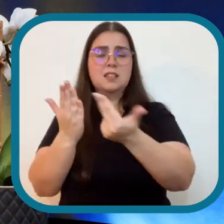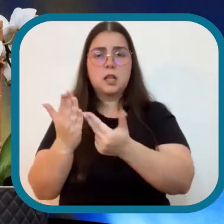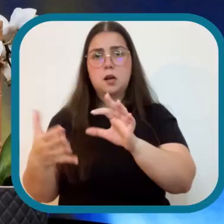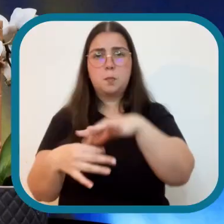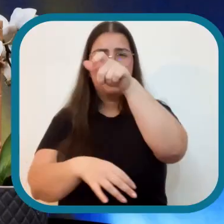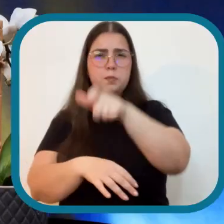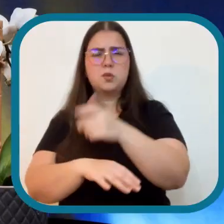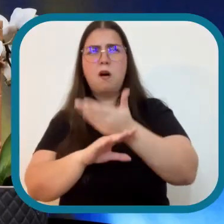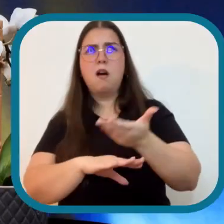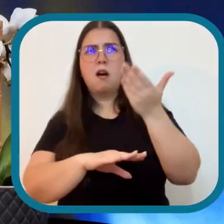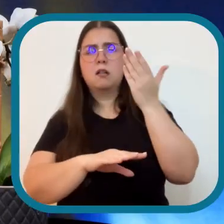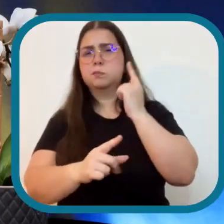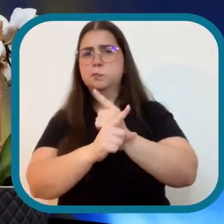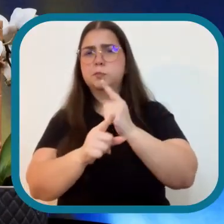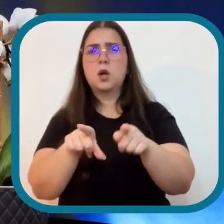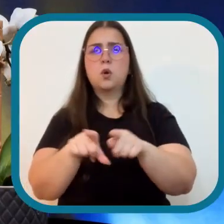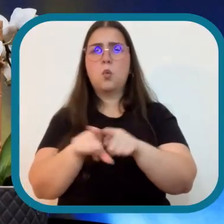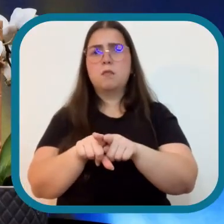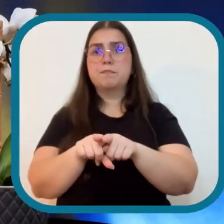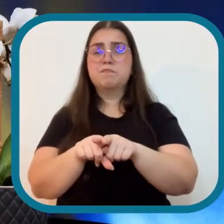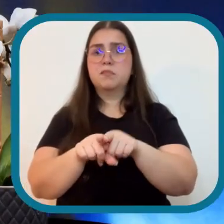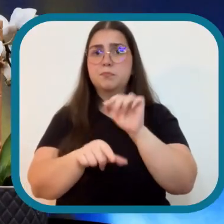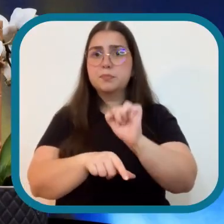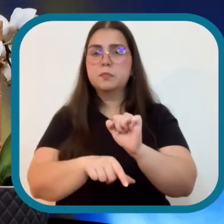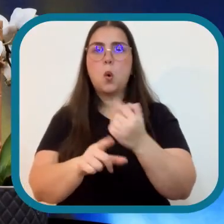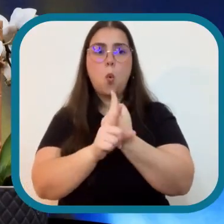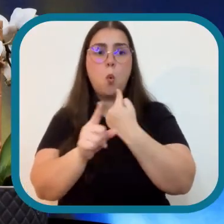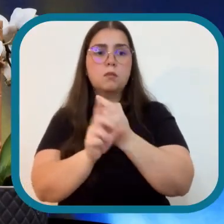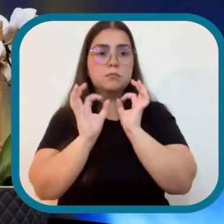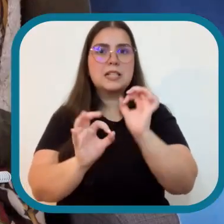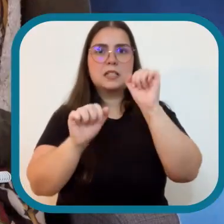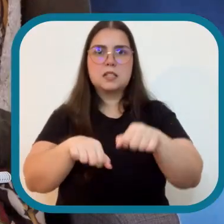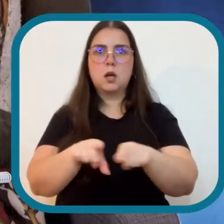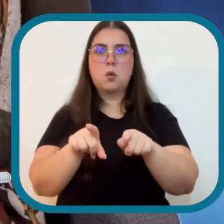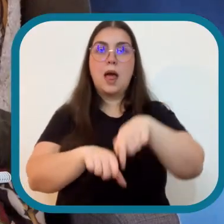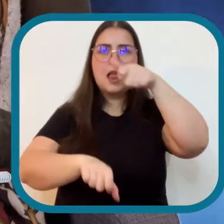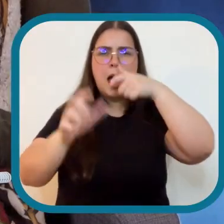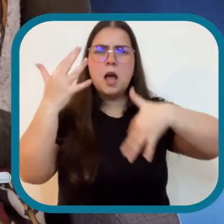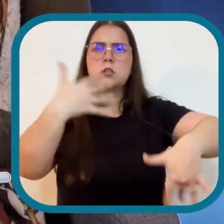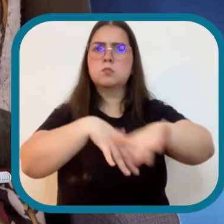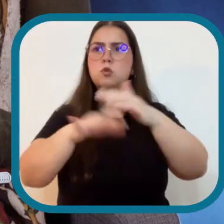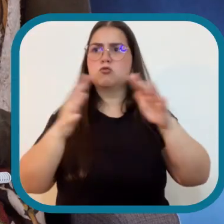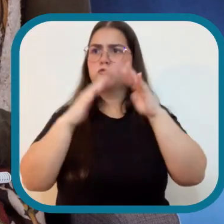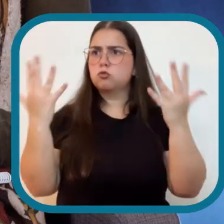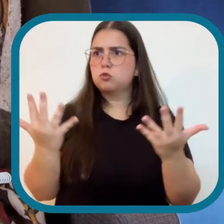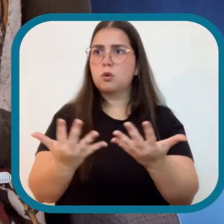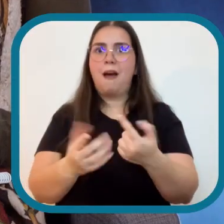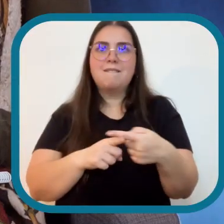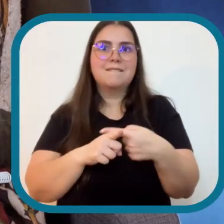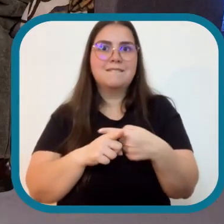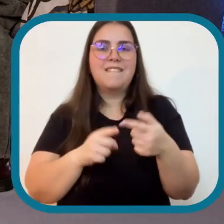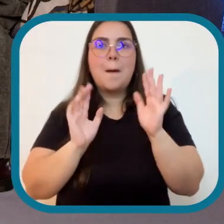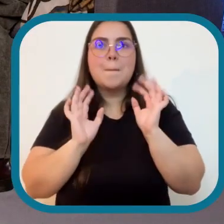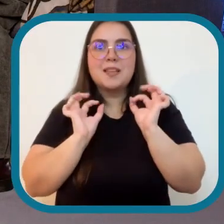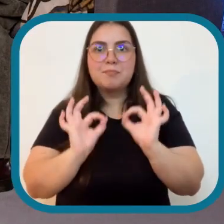Huxley no Admirável Mundo Novo. Exatamente. Coisas que as massas em geral apreciam imenso, mas que têm um